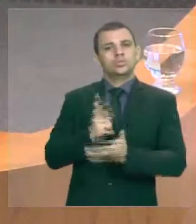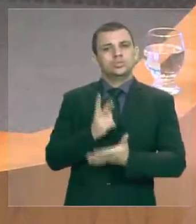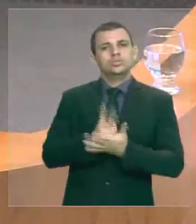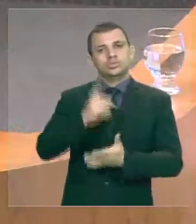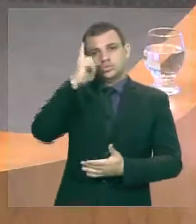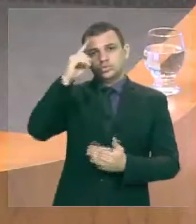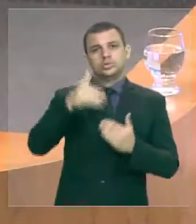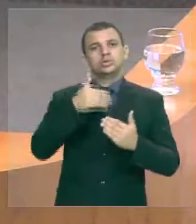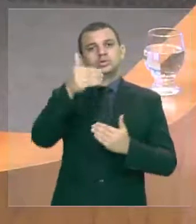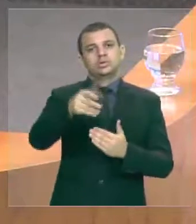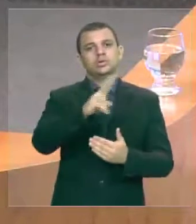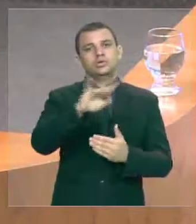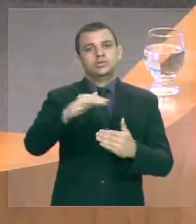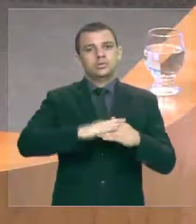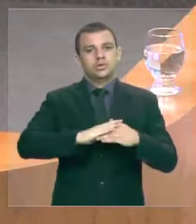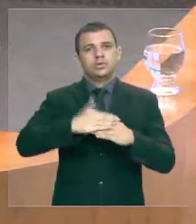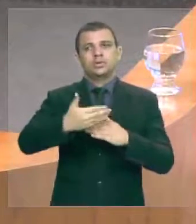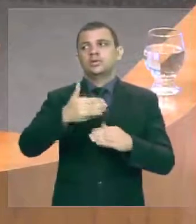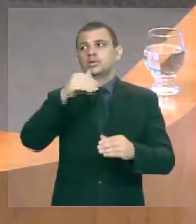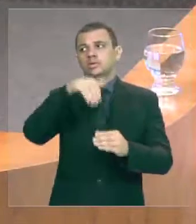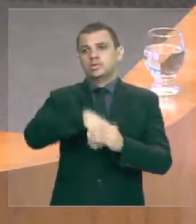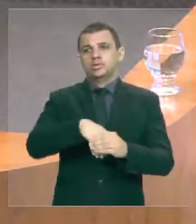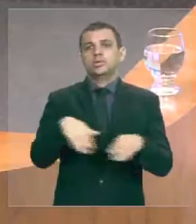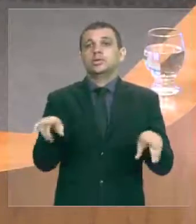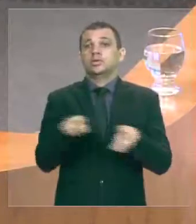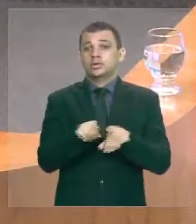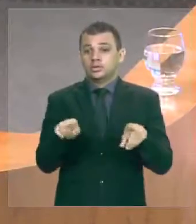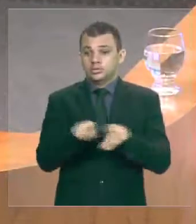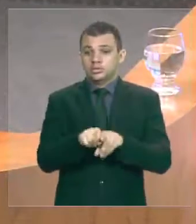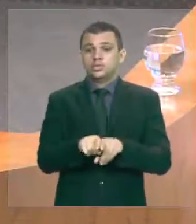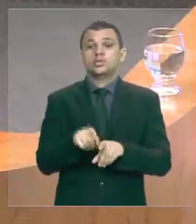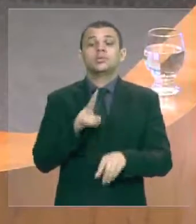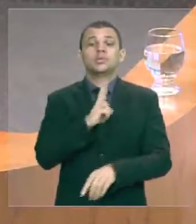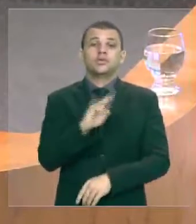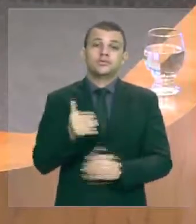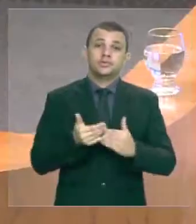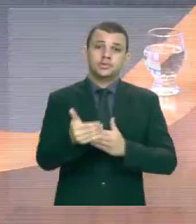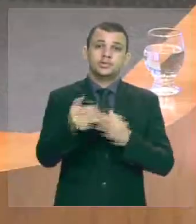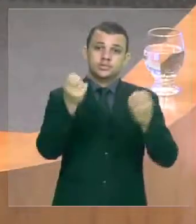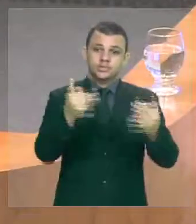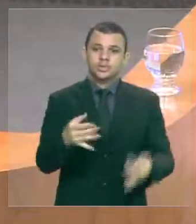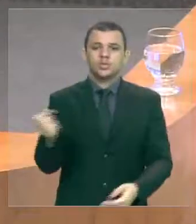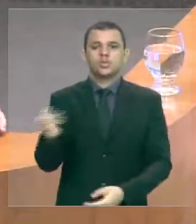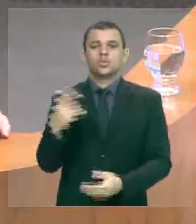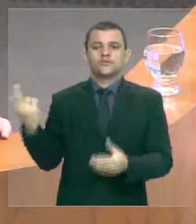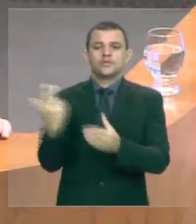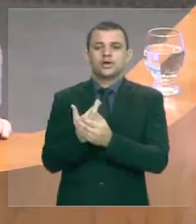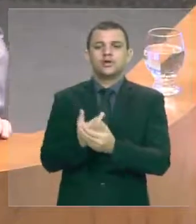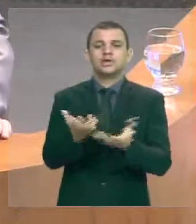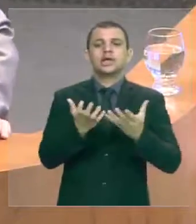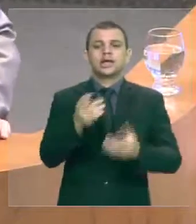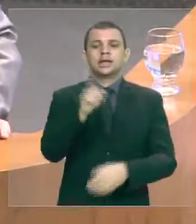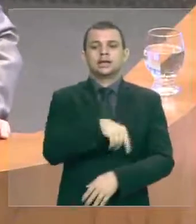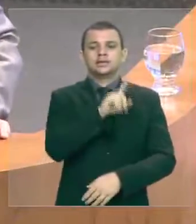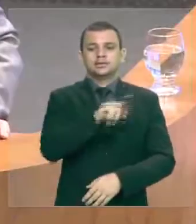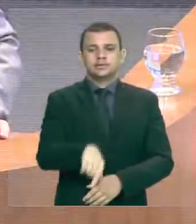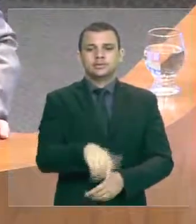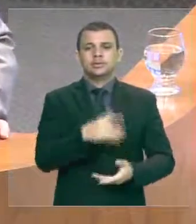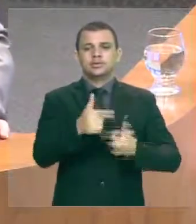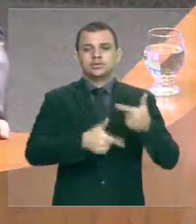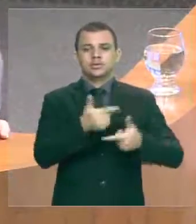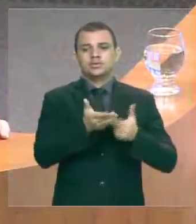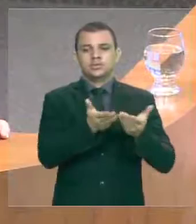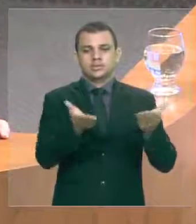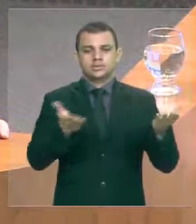novos recursos que pretendem melar a iniciativa histórica da Prefeitura de São Luís.